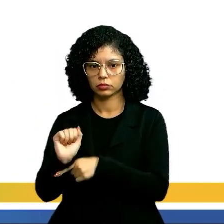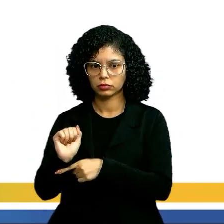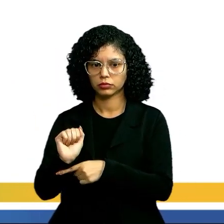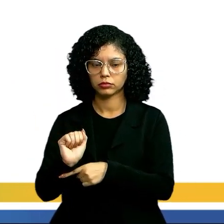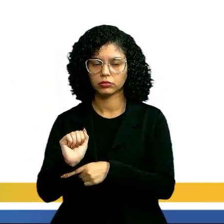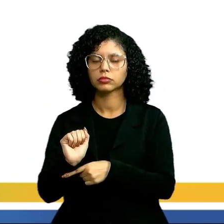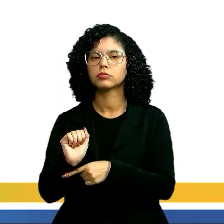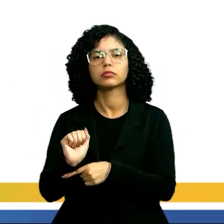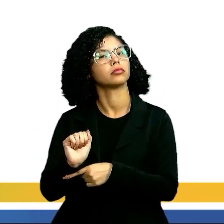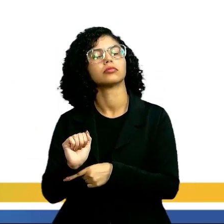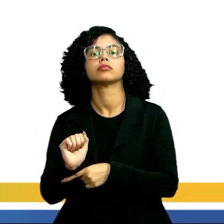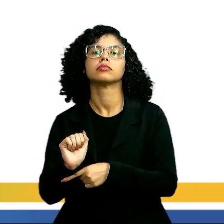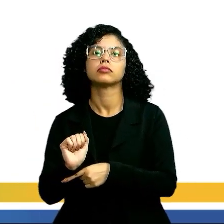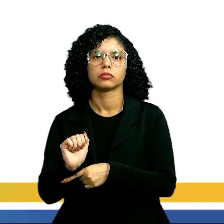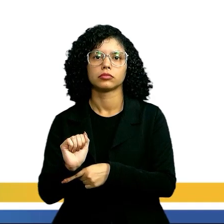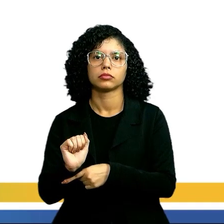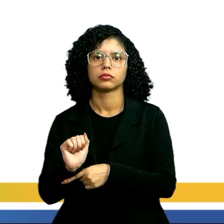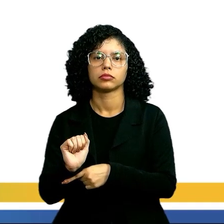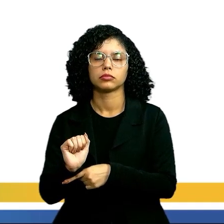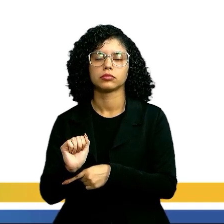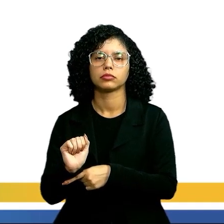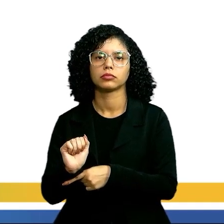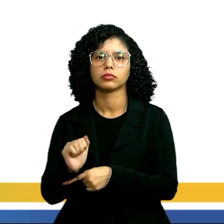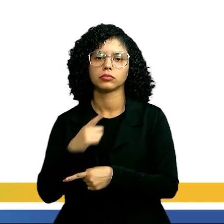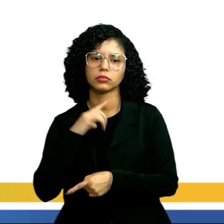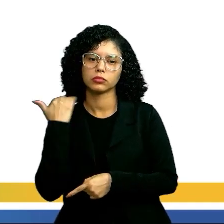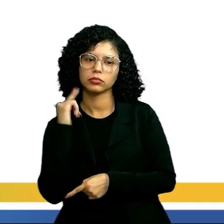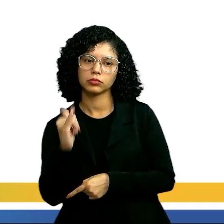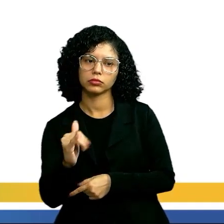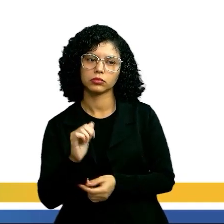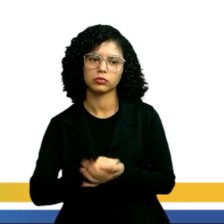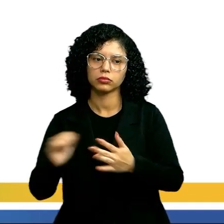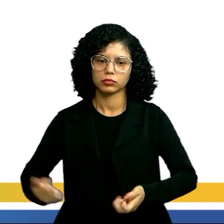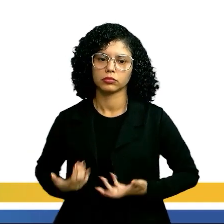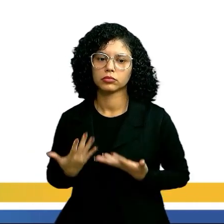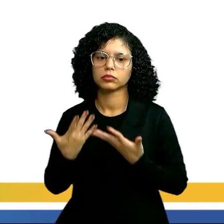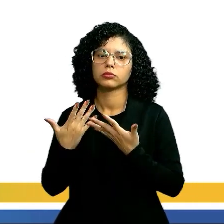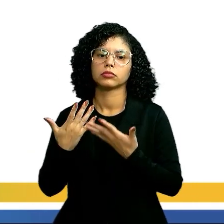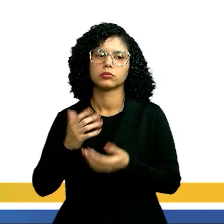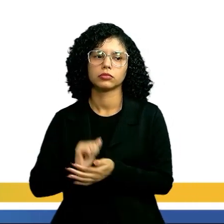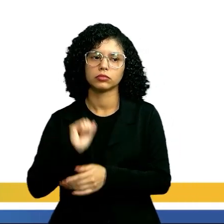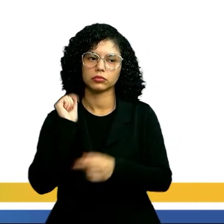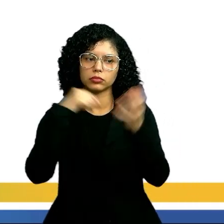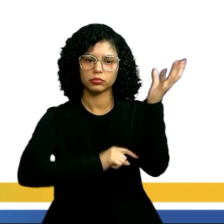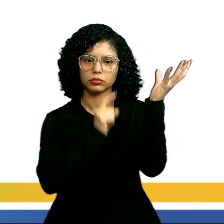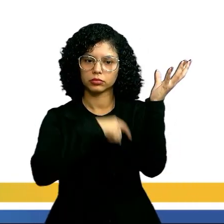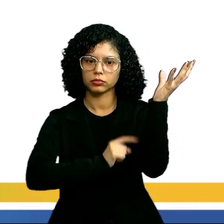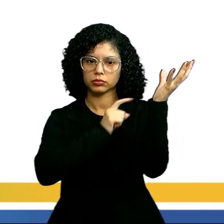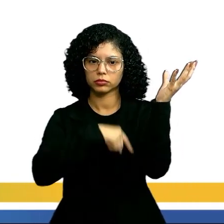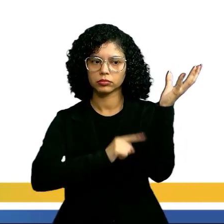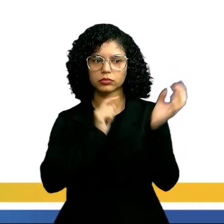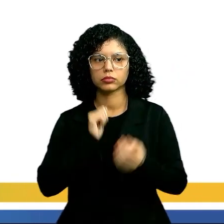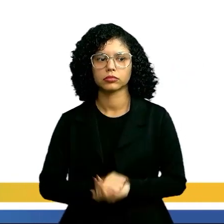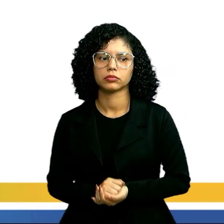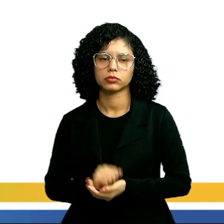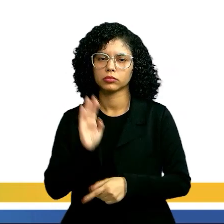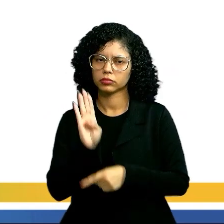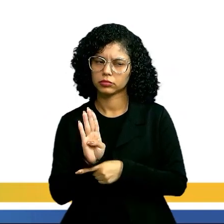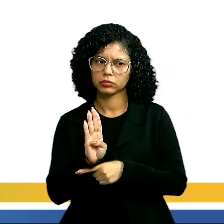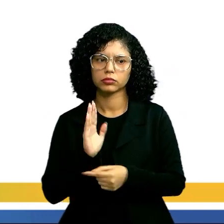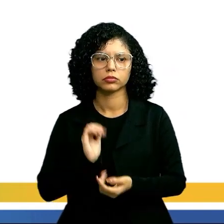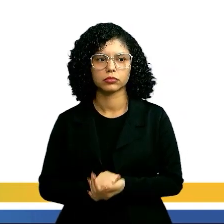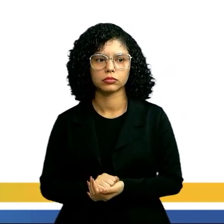Uma planta realiza, para que essa energia flua, fotossíntese?